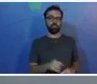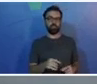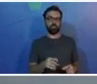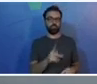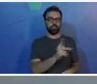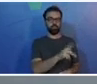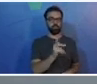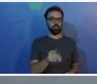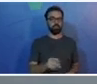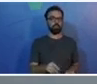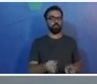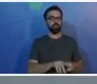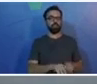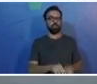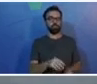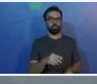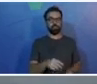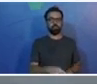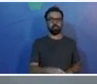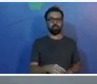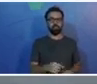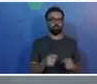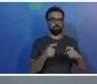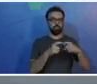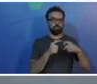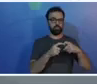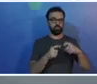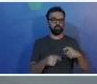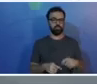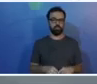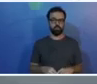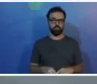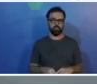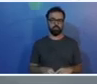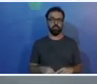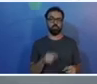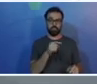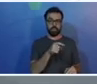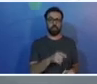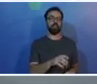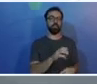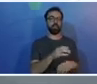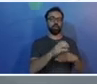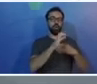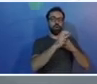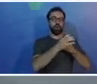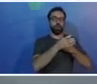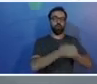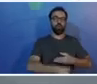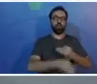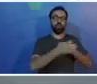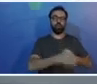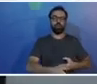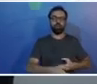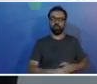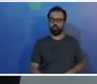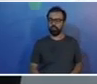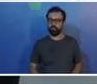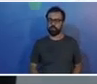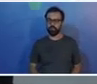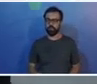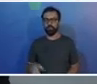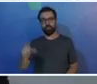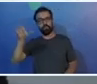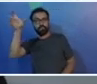atendentes. Os funcionários públicos estaduais são concursados, não são escolhidos. E o